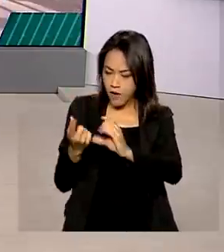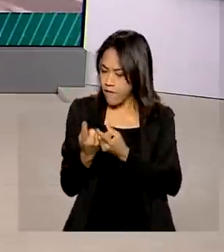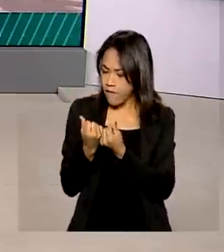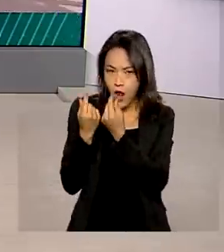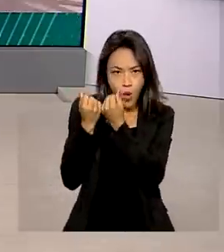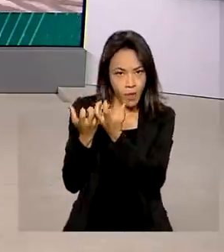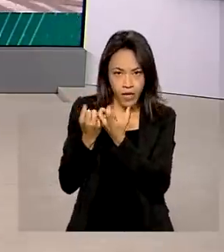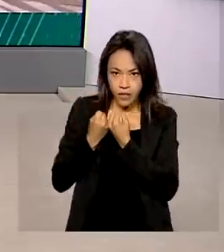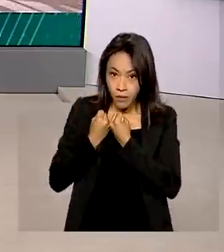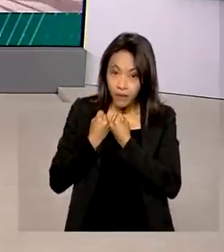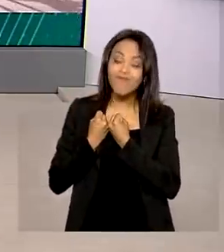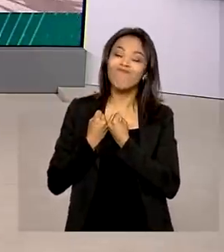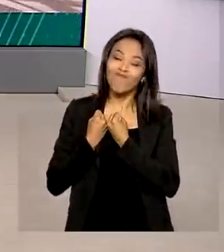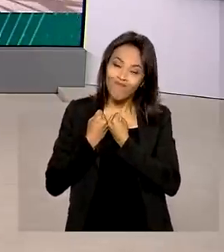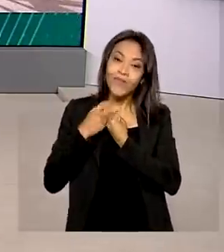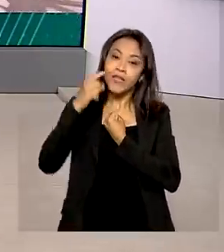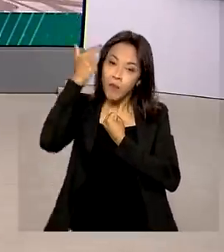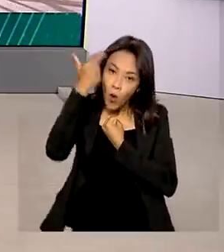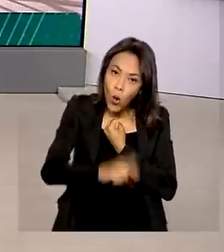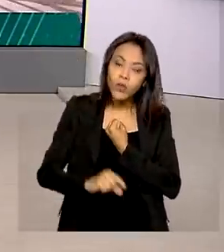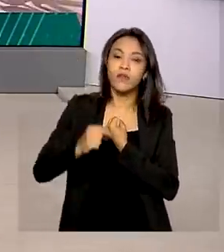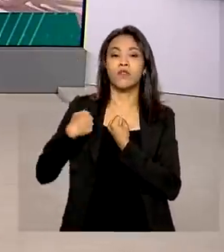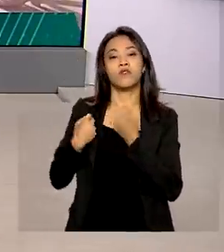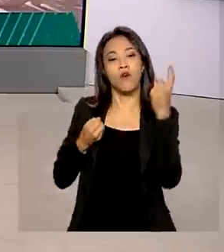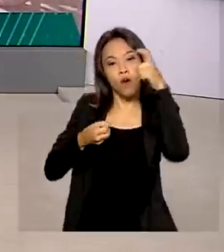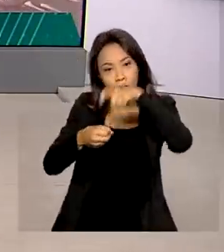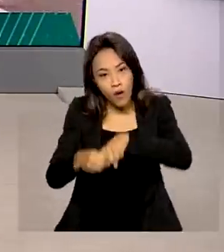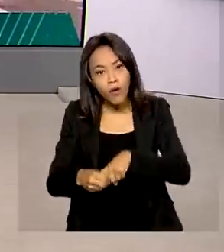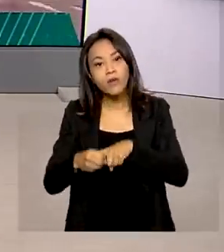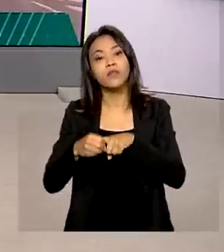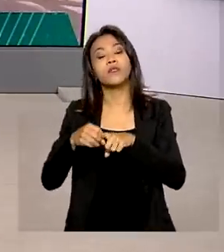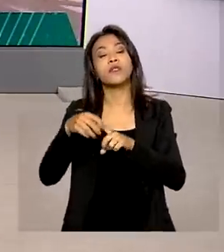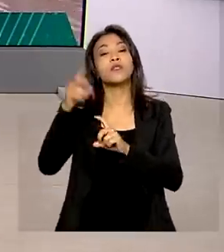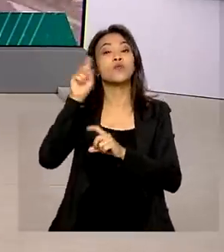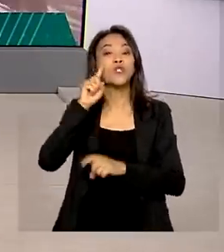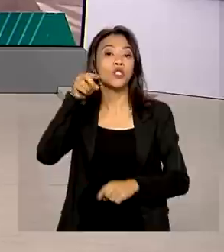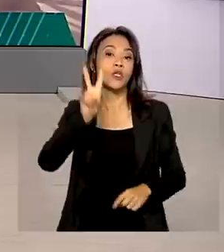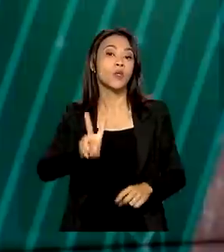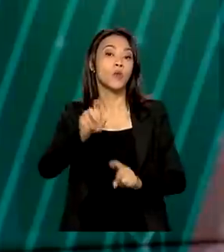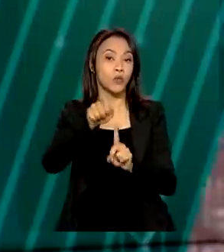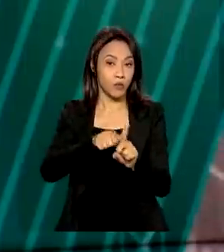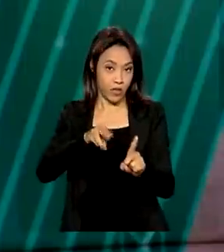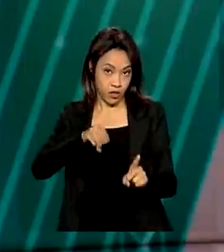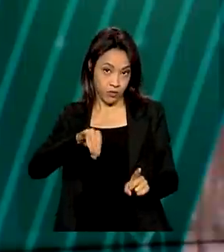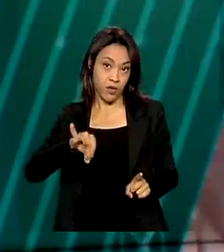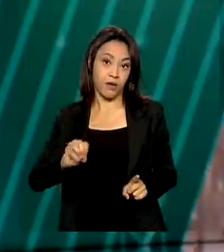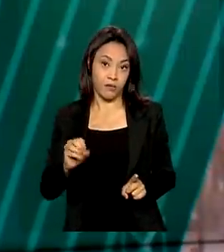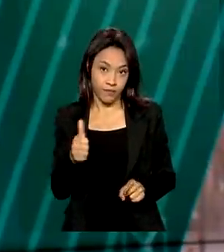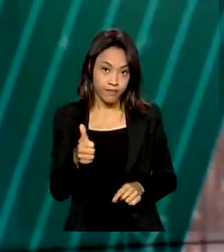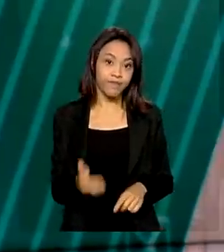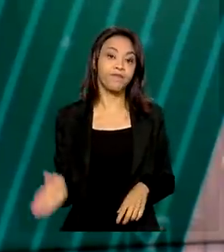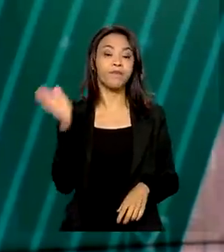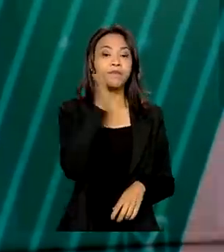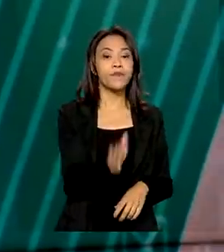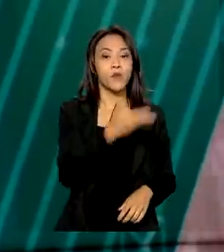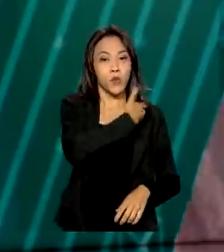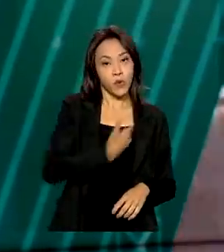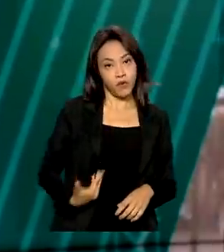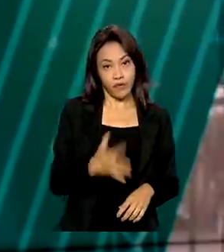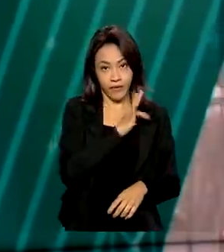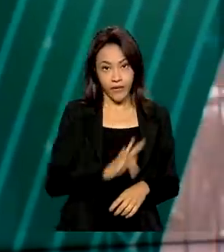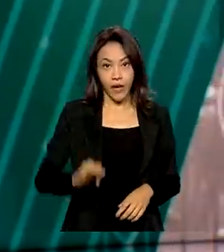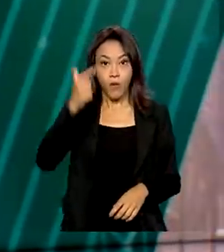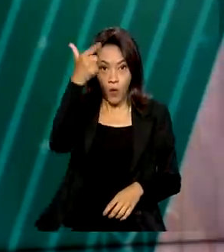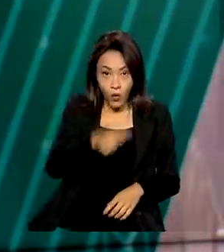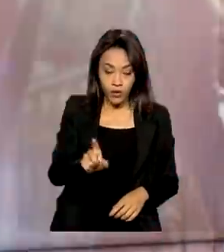valores a receber usuário pode fazer uma nova consulta a partir de 2 de Maio o governo federal vai realizar